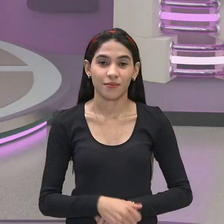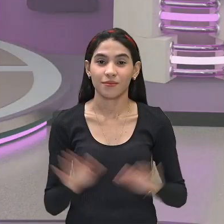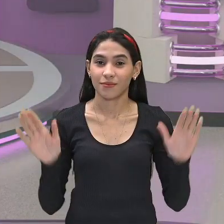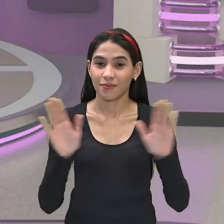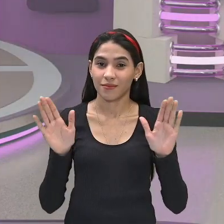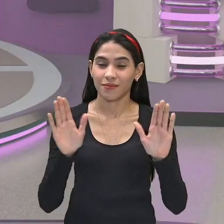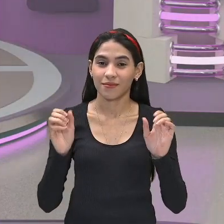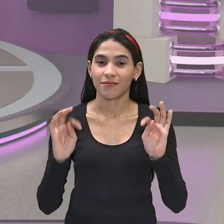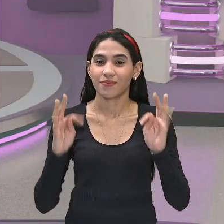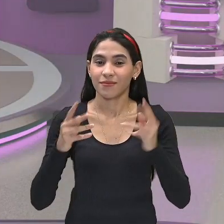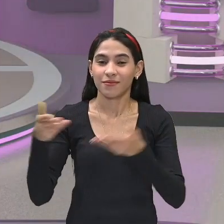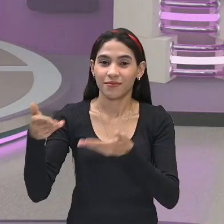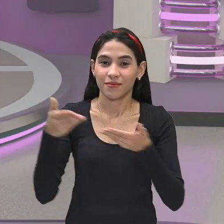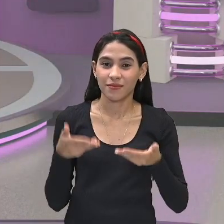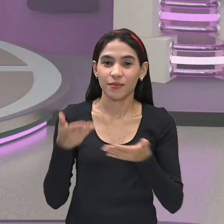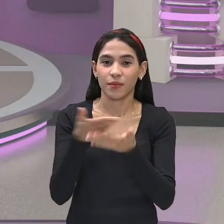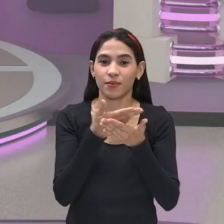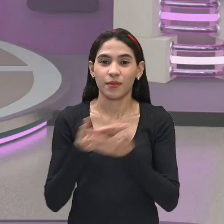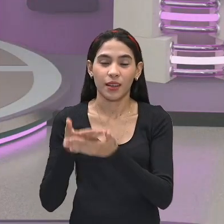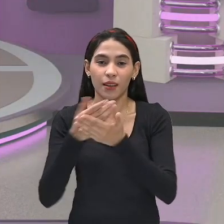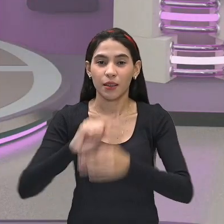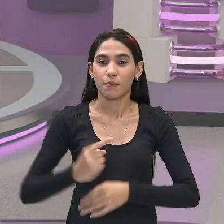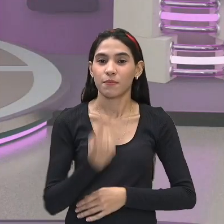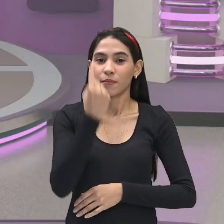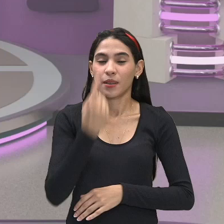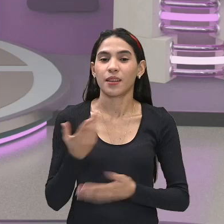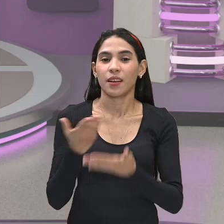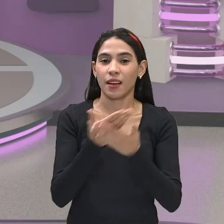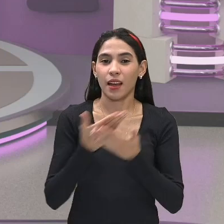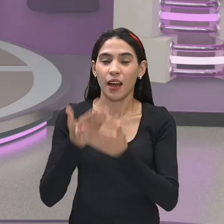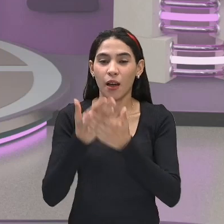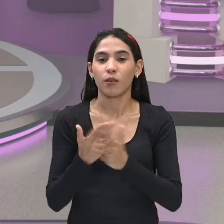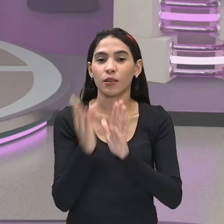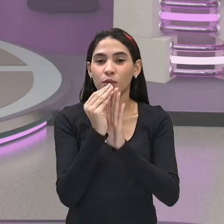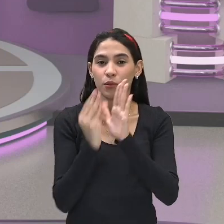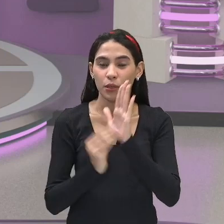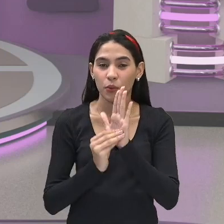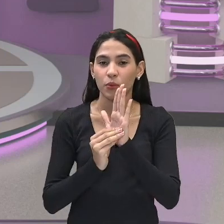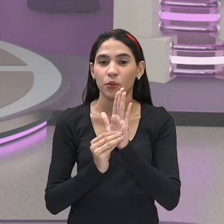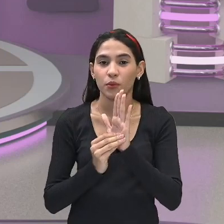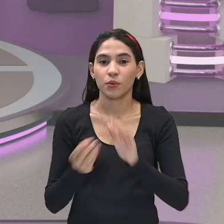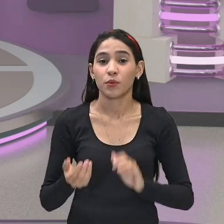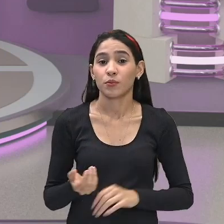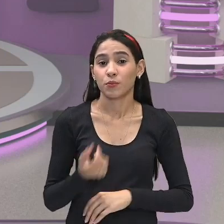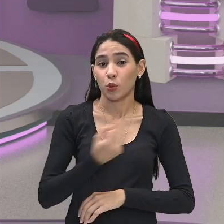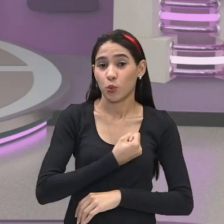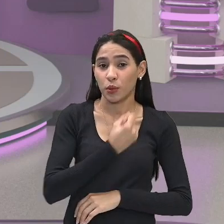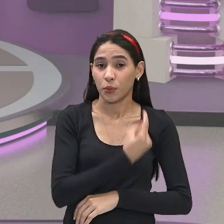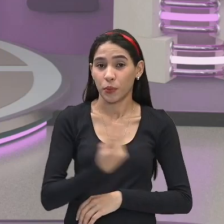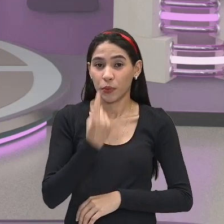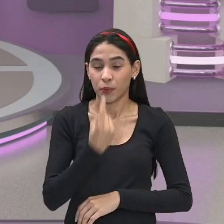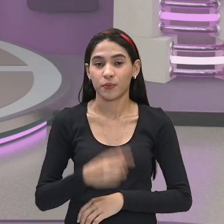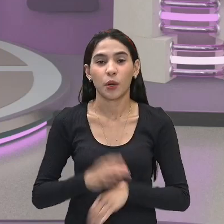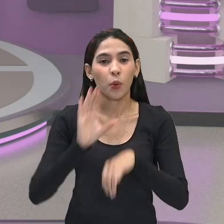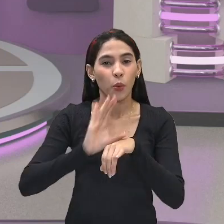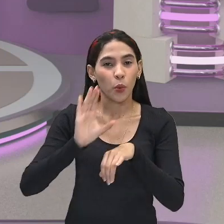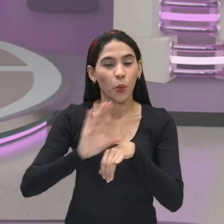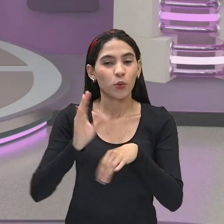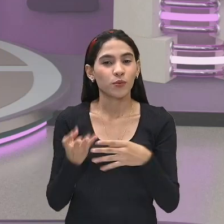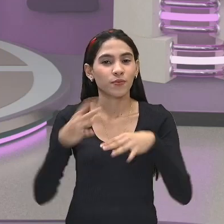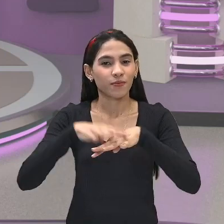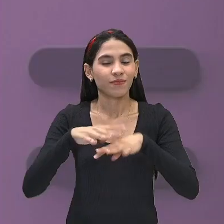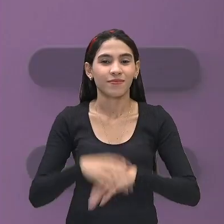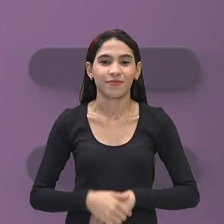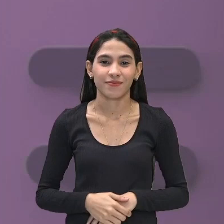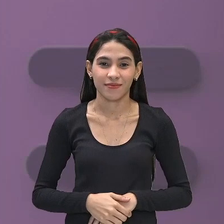Olá, sejam todos bem-vindos à nossa primeira aula dessa unidade 1, do nosso curso de matemática,